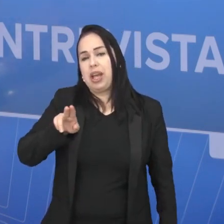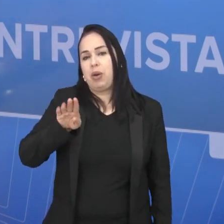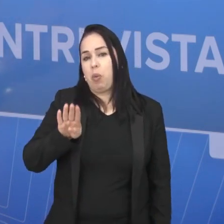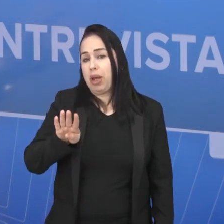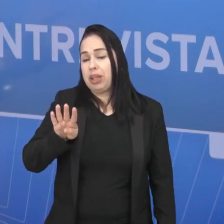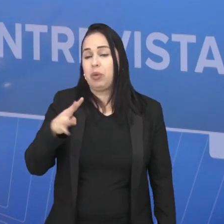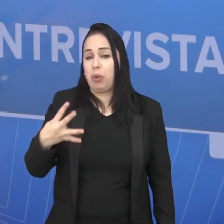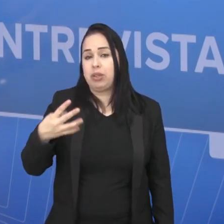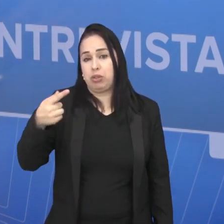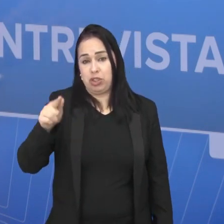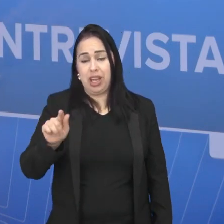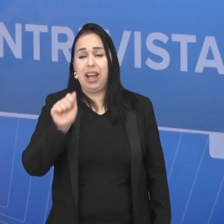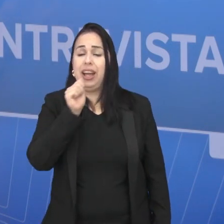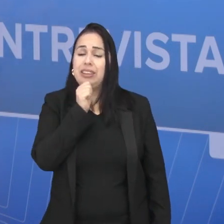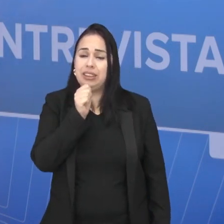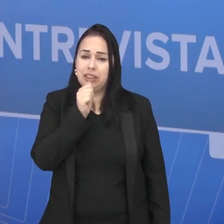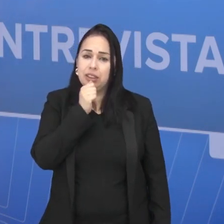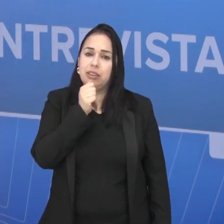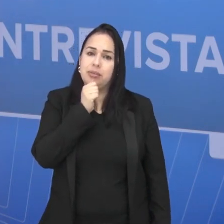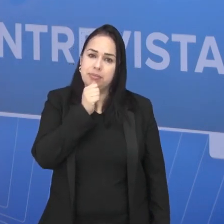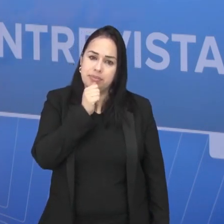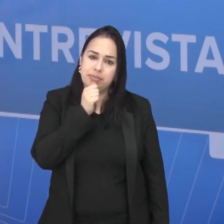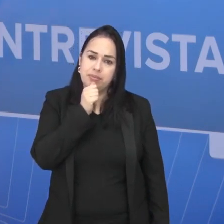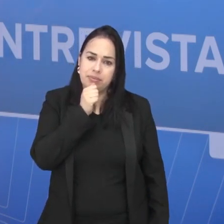4G ainda para